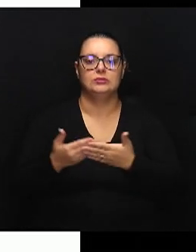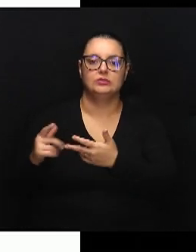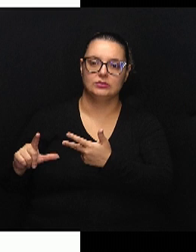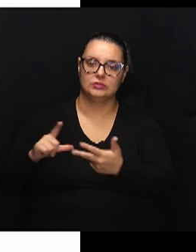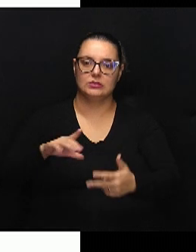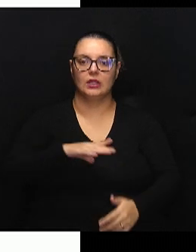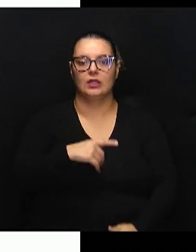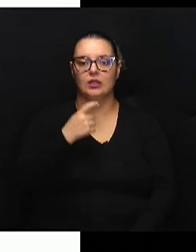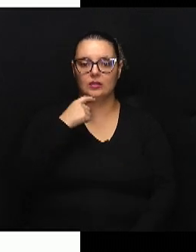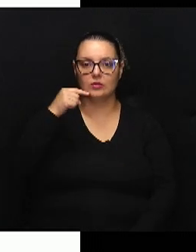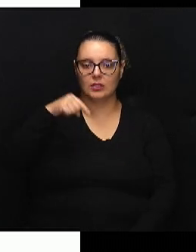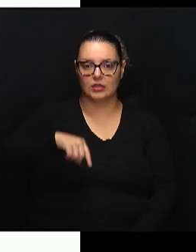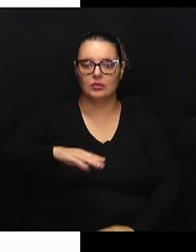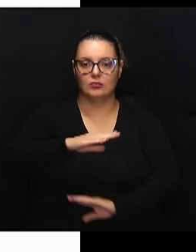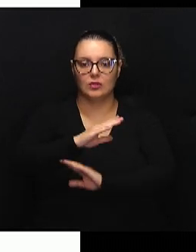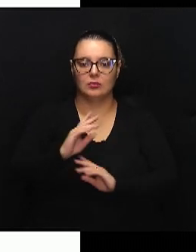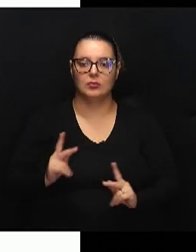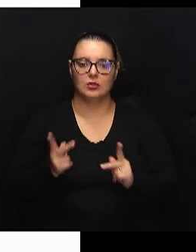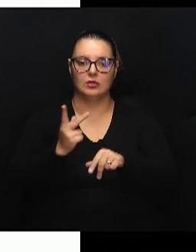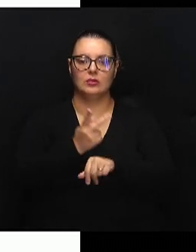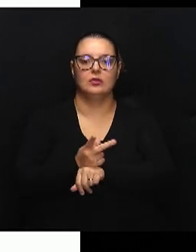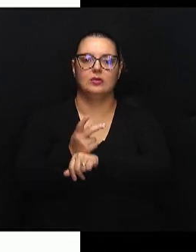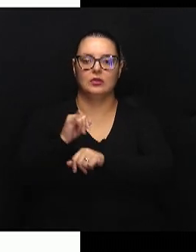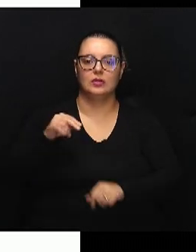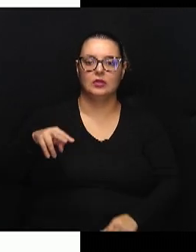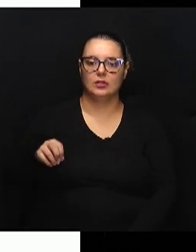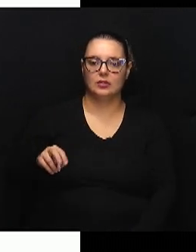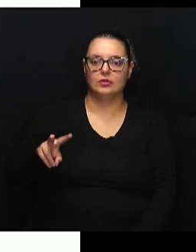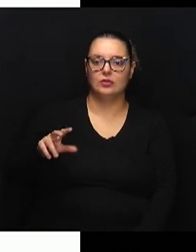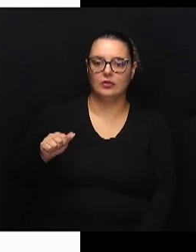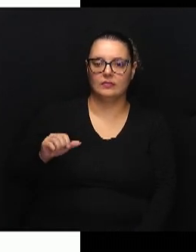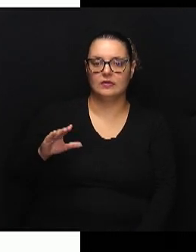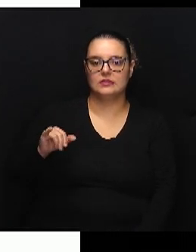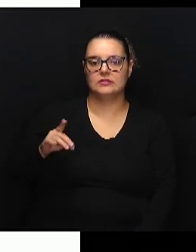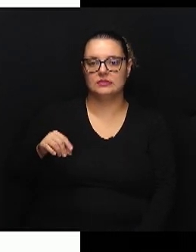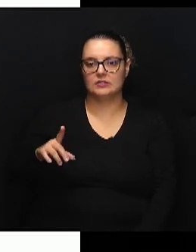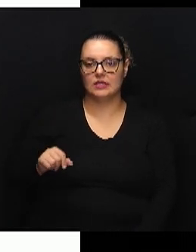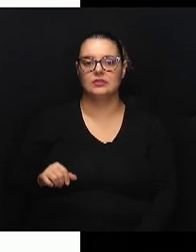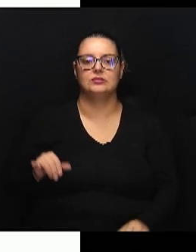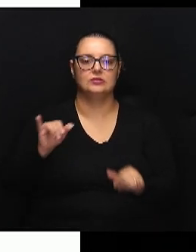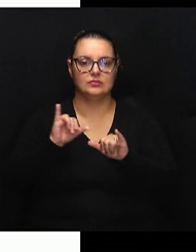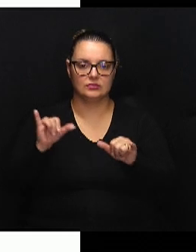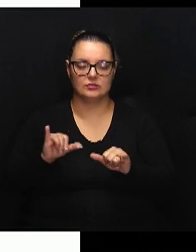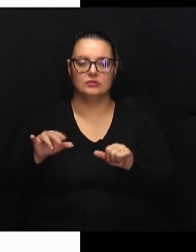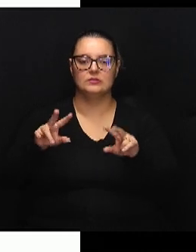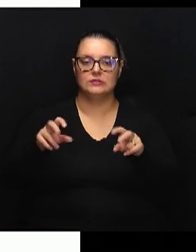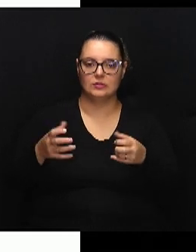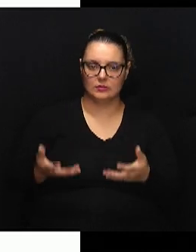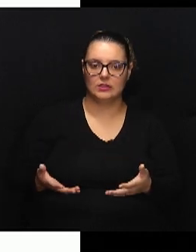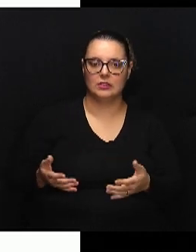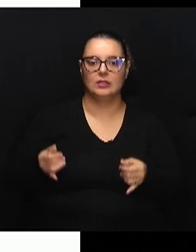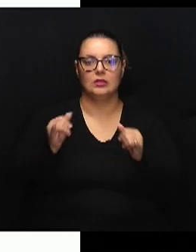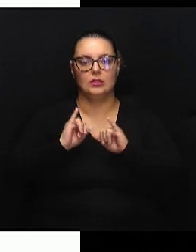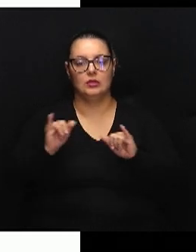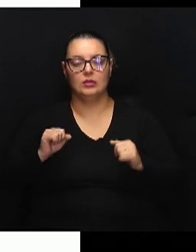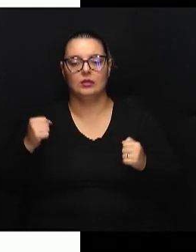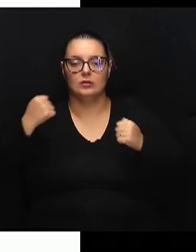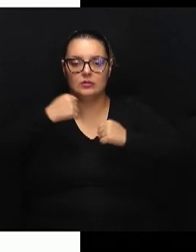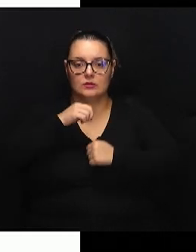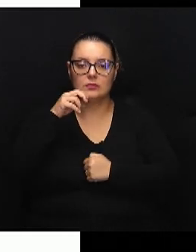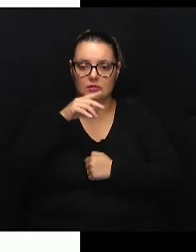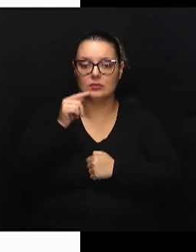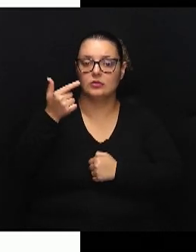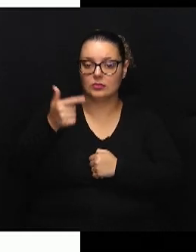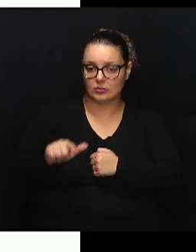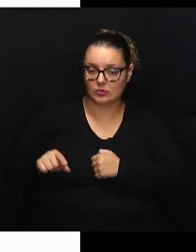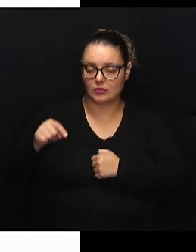Campinas. Aqui a Câmara vencendo o prêmio Inova Cidade, fizemos reportagem sobre este assunto. Campanha do agasalho que ainda está em